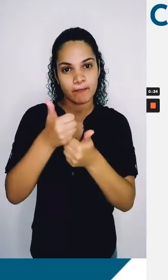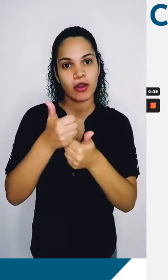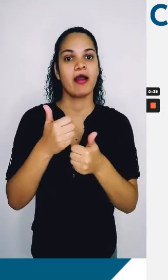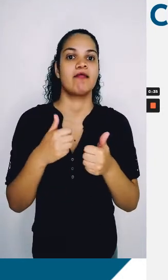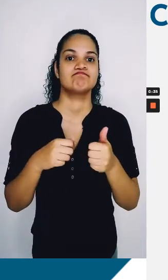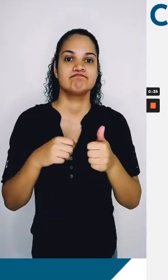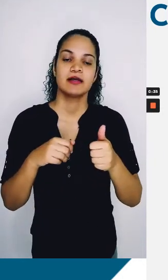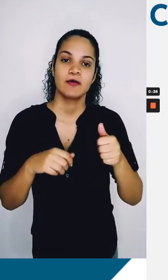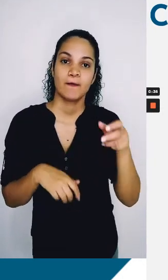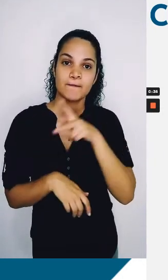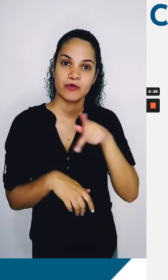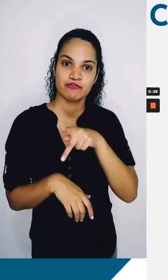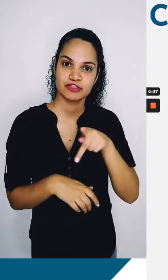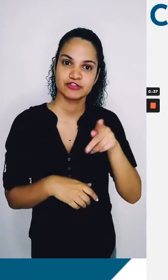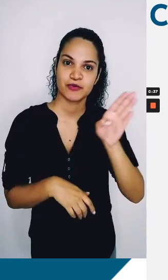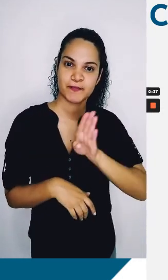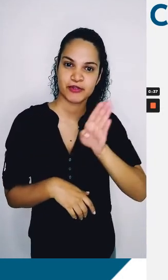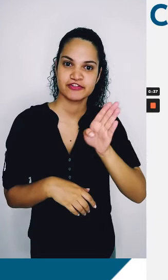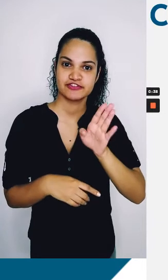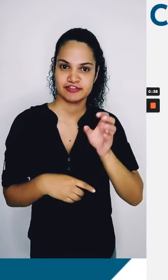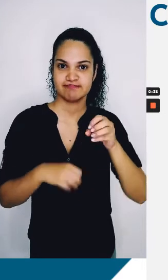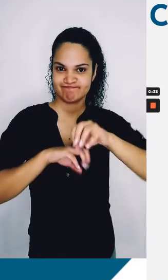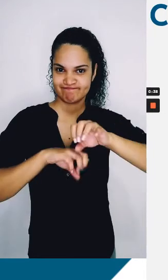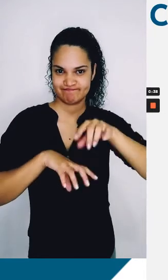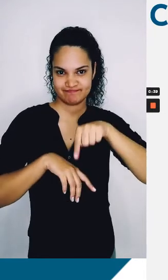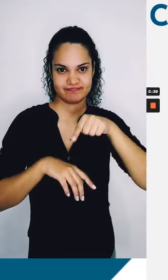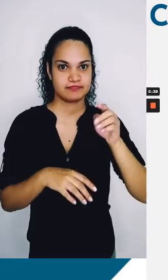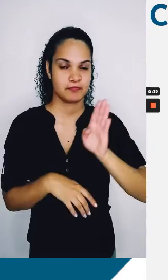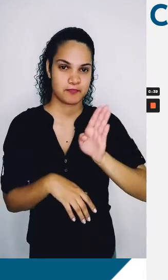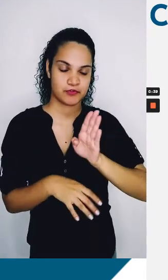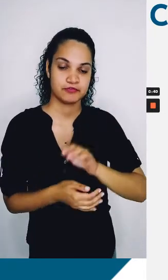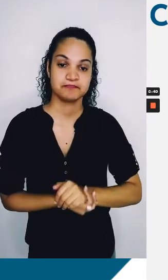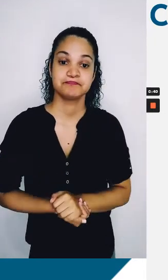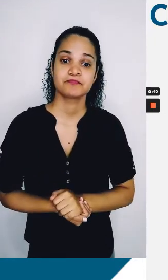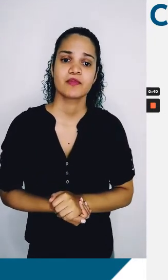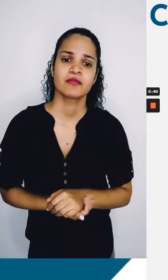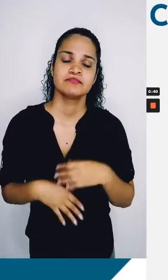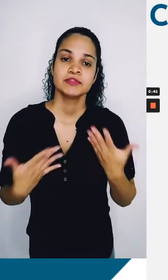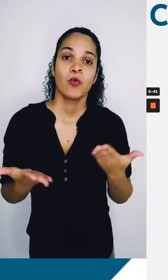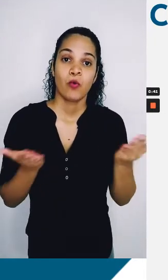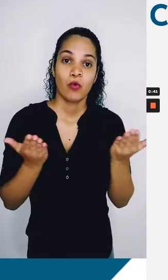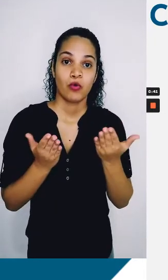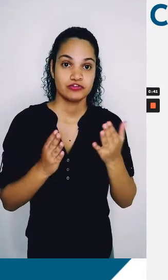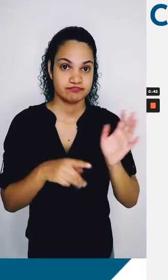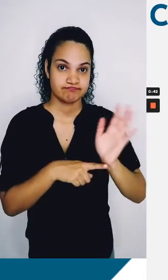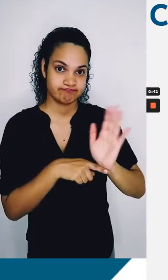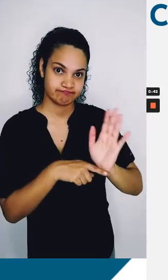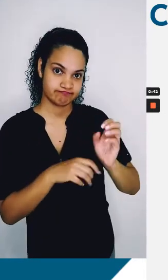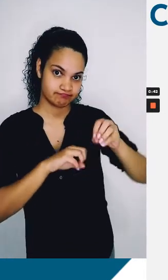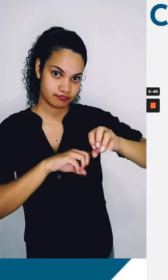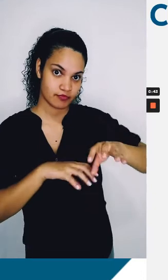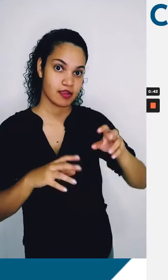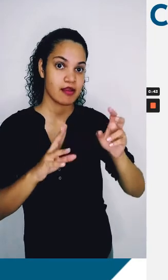de apoio para os mediadores tutores da nossa disciplina. E na videoaula de